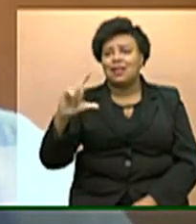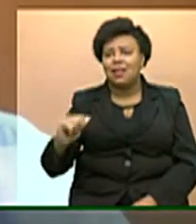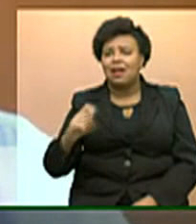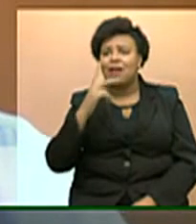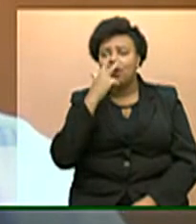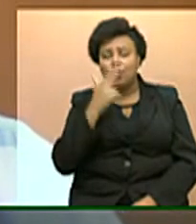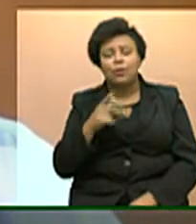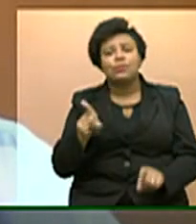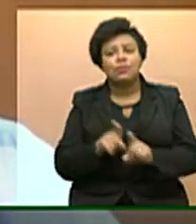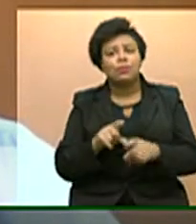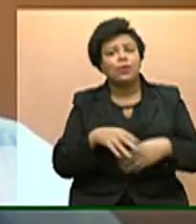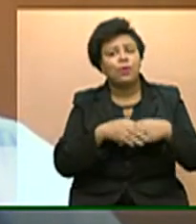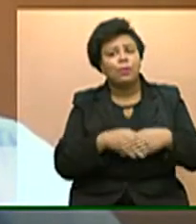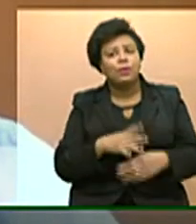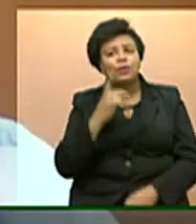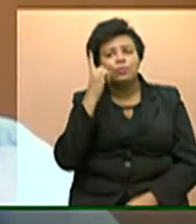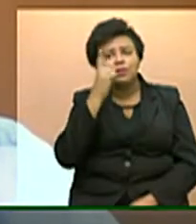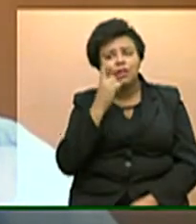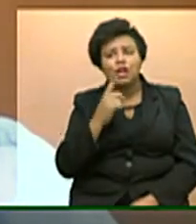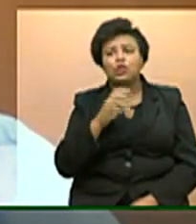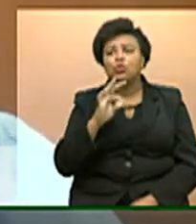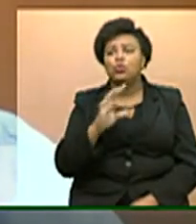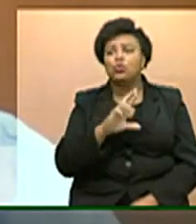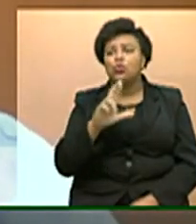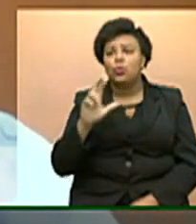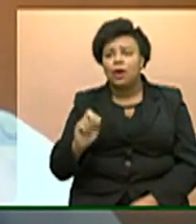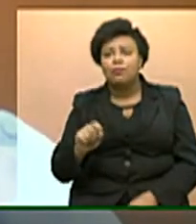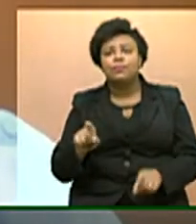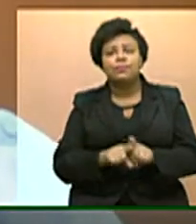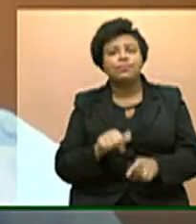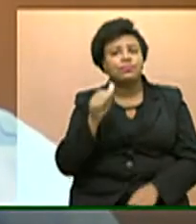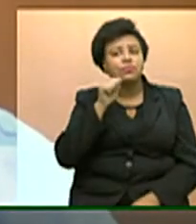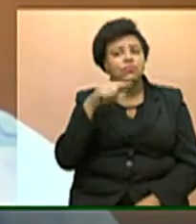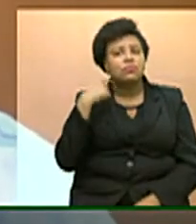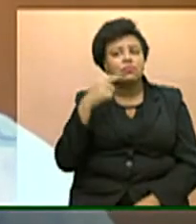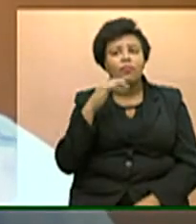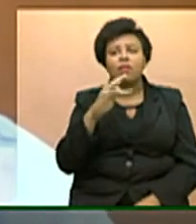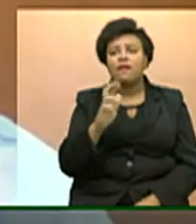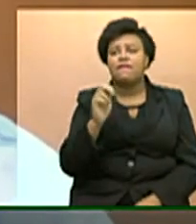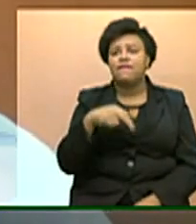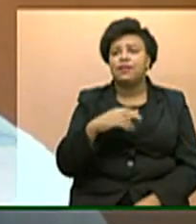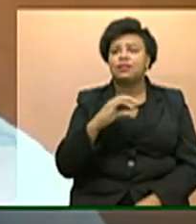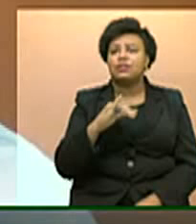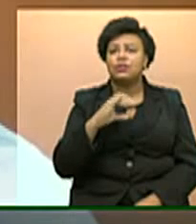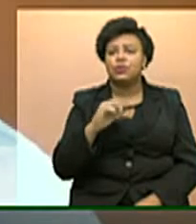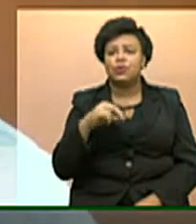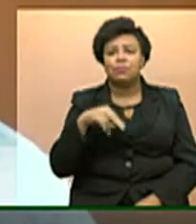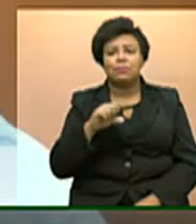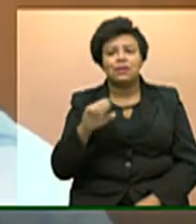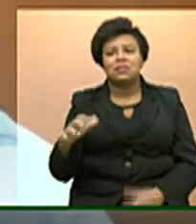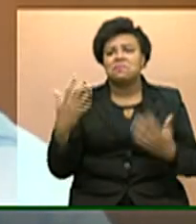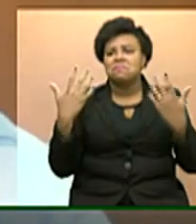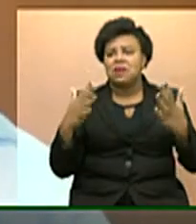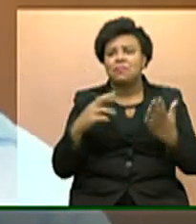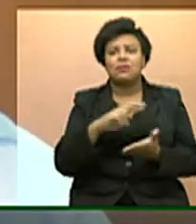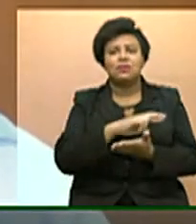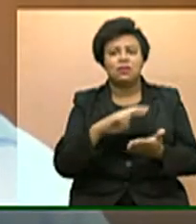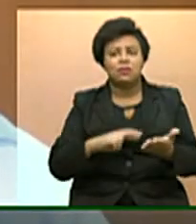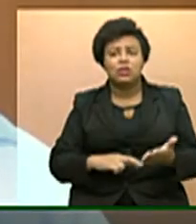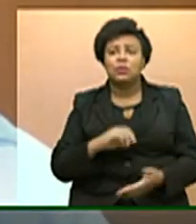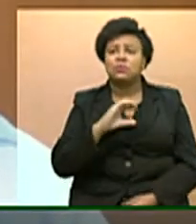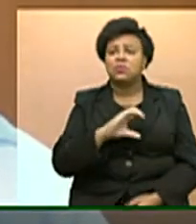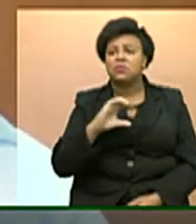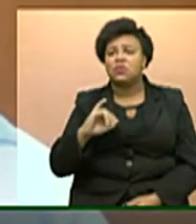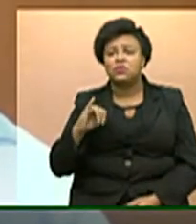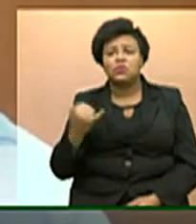forma ao deputado Turra, que se manifestou, a deputada Fran Somense. Parabéns, deputada, lá na Comissão de Constituição e Justiça,